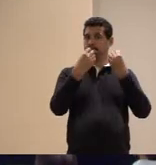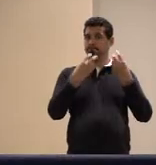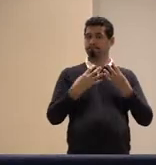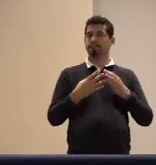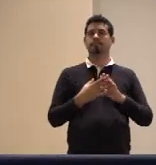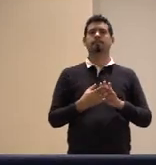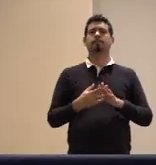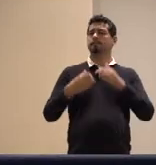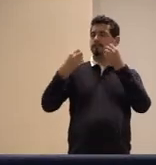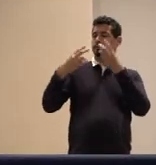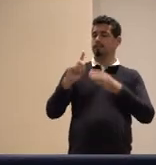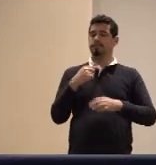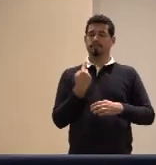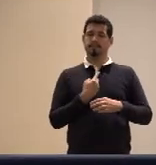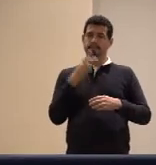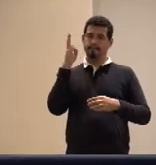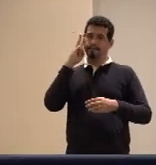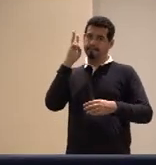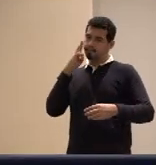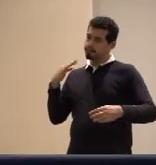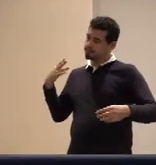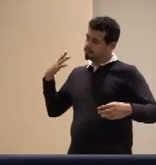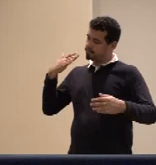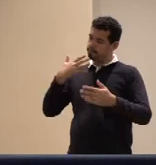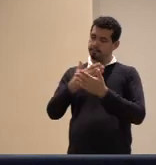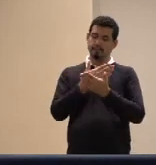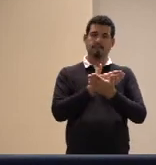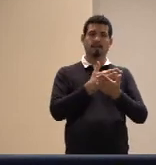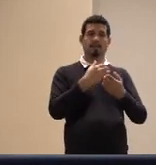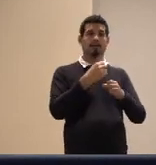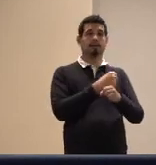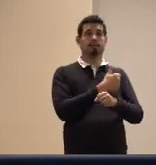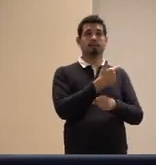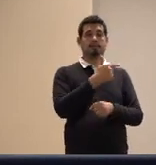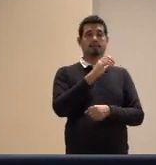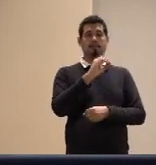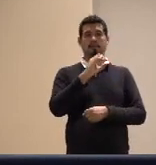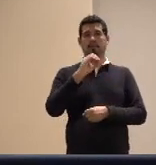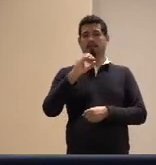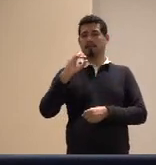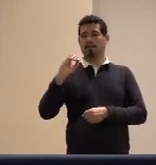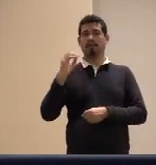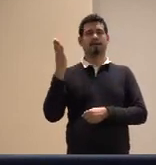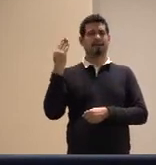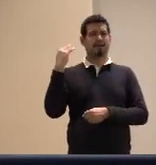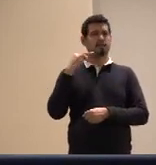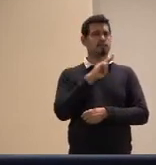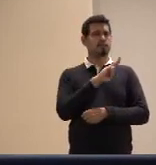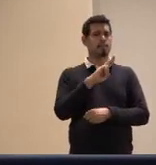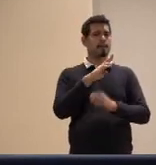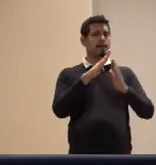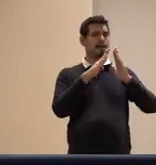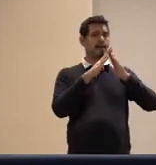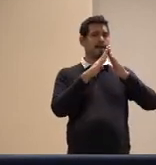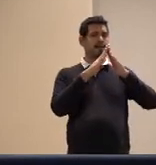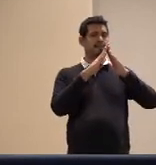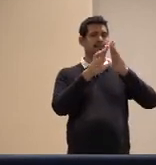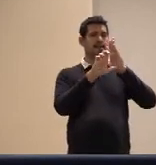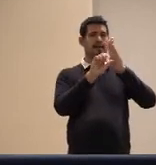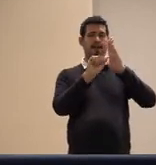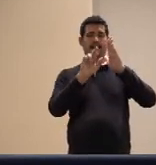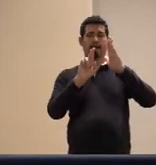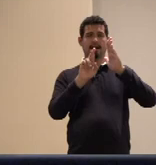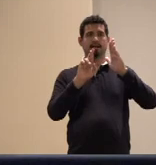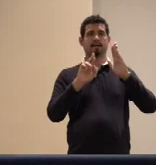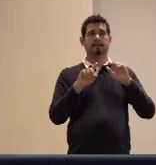Então, falando um pouquinho da nossa história, a gente começou em 2000, na época a gente era Casalar e a gente era a Associação Bento Cavalheiro,